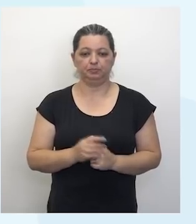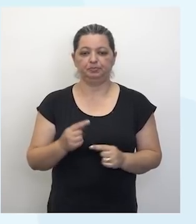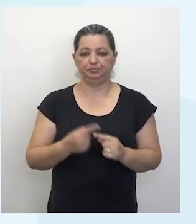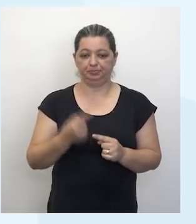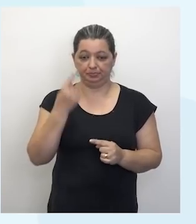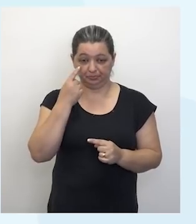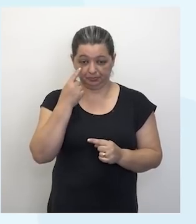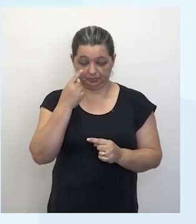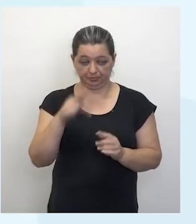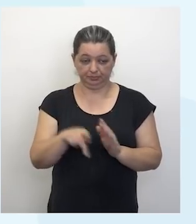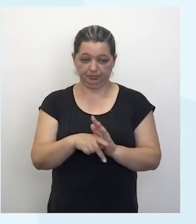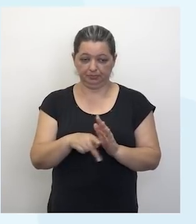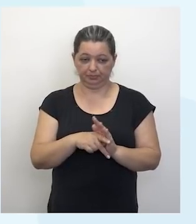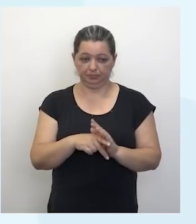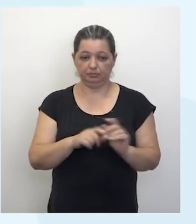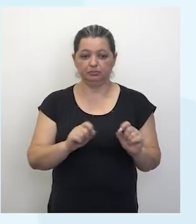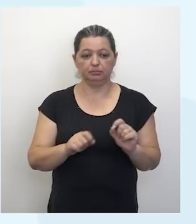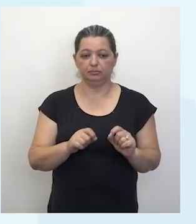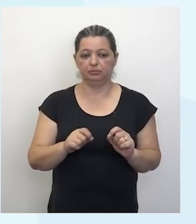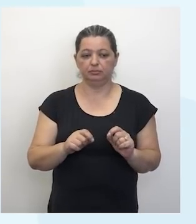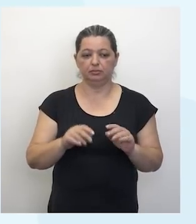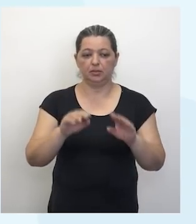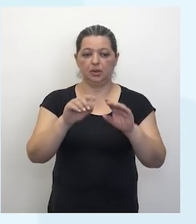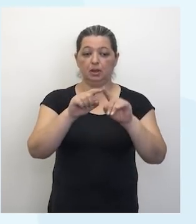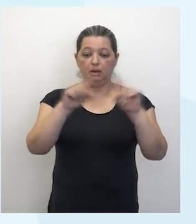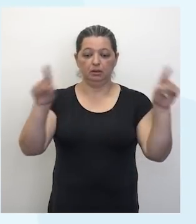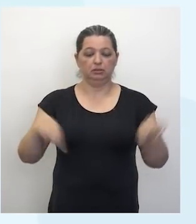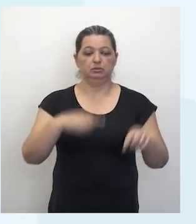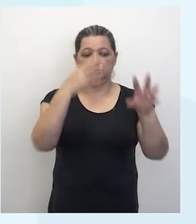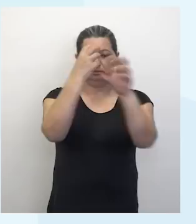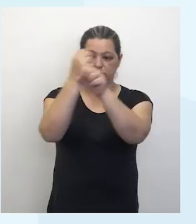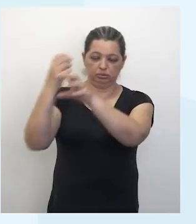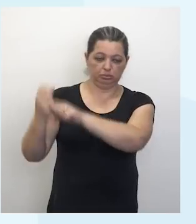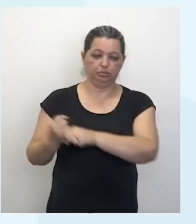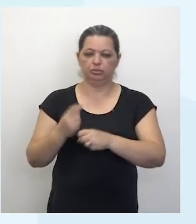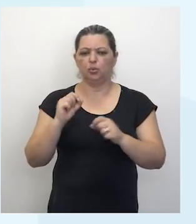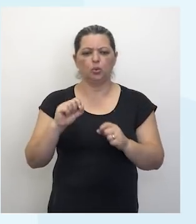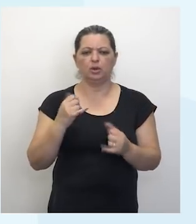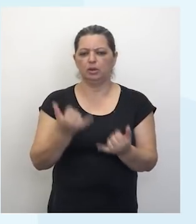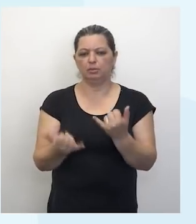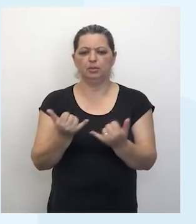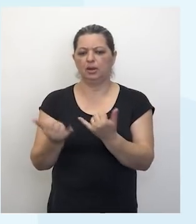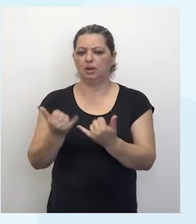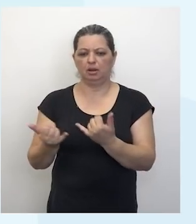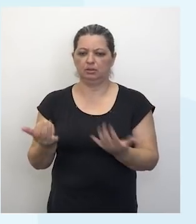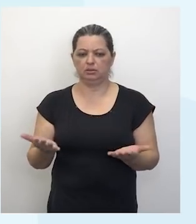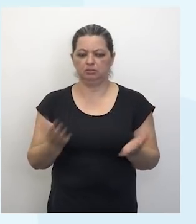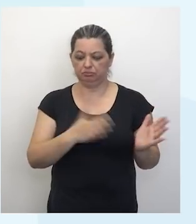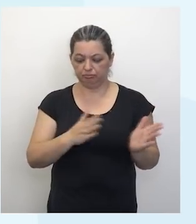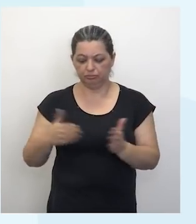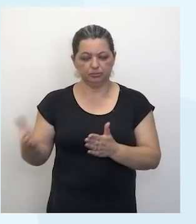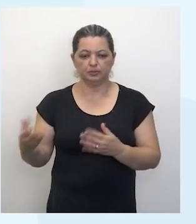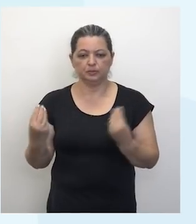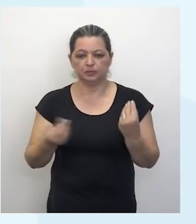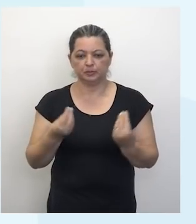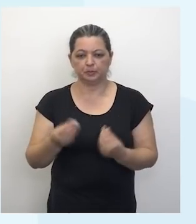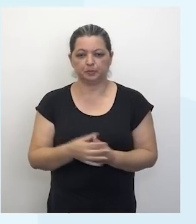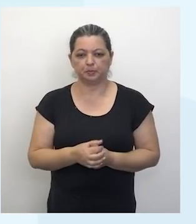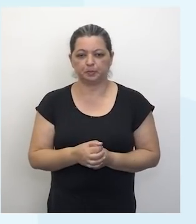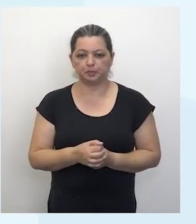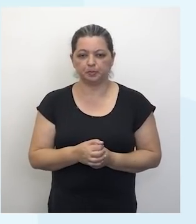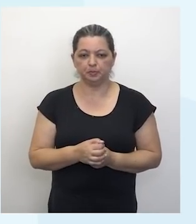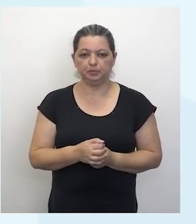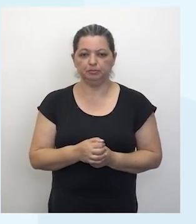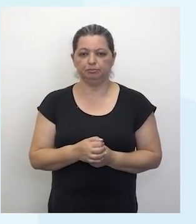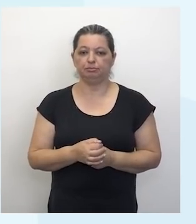de vocês. Ele quer saber, a primeira pergunta, qual é a razão de semelhança? Vamos colocar nesta ordem aqui, eu não coloquei, mas